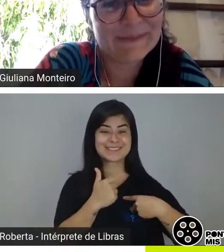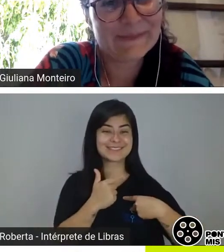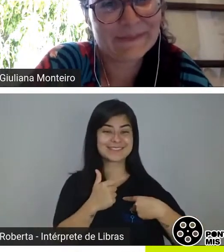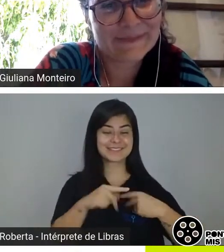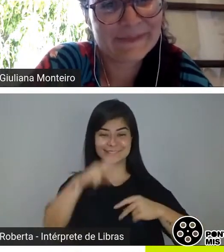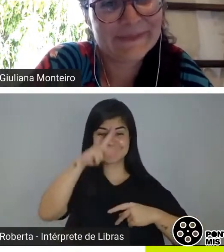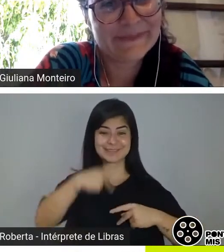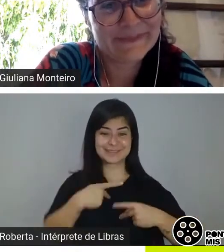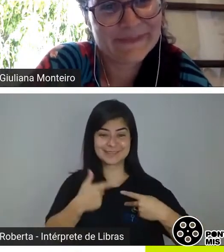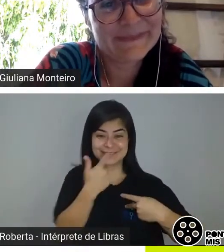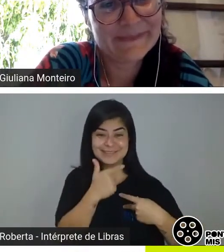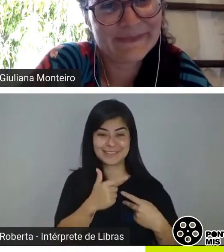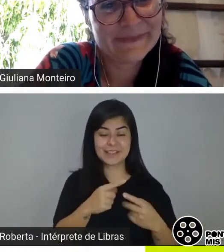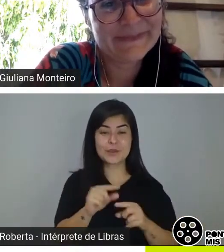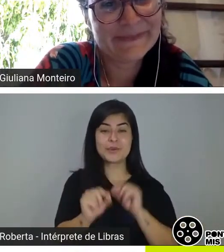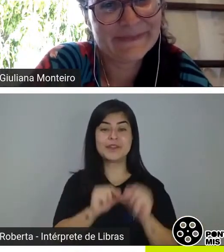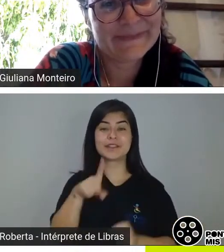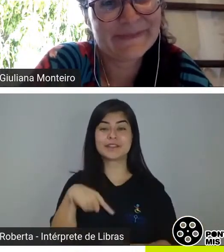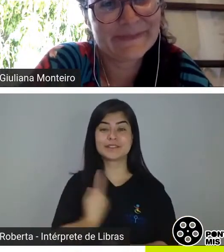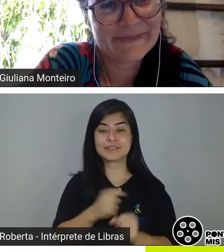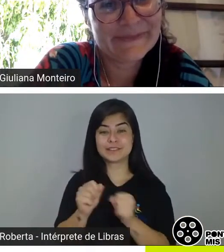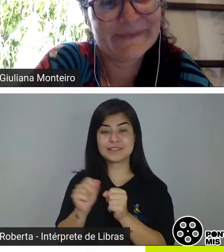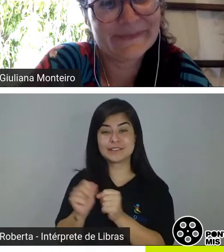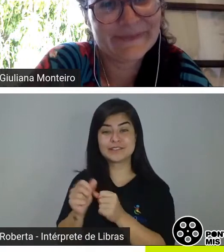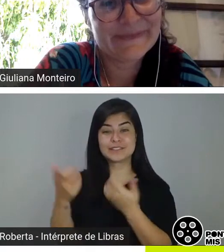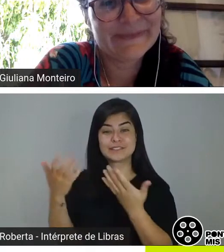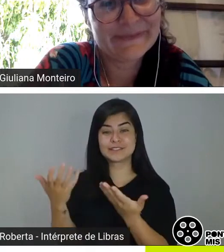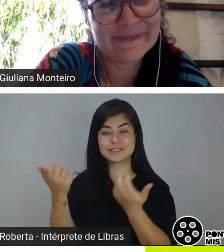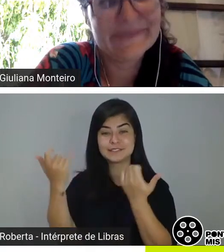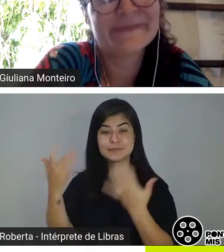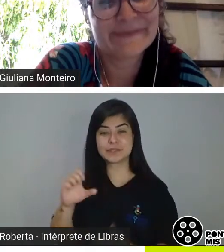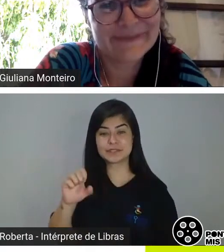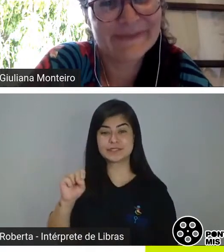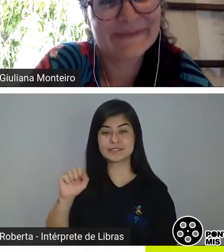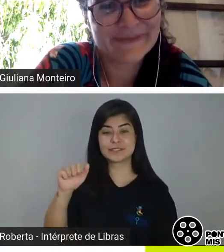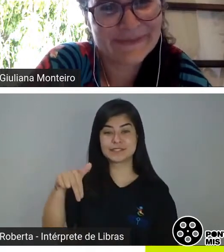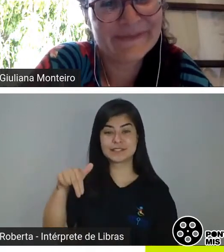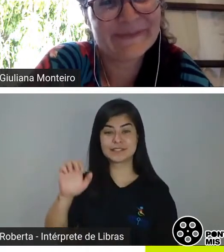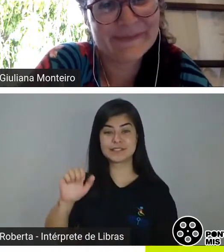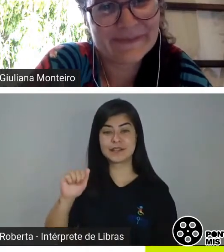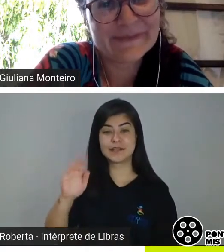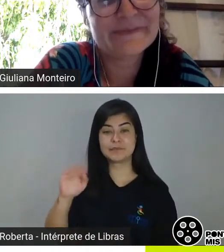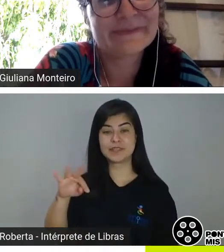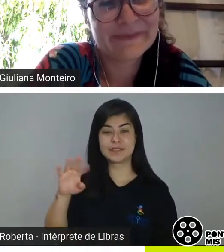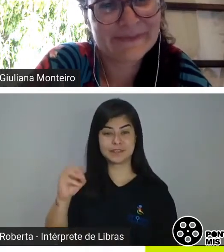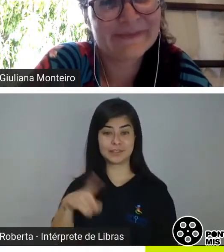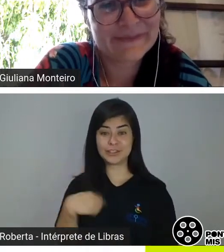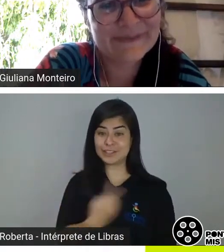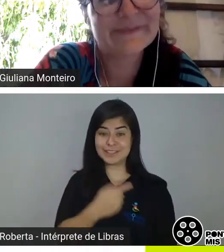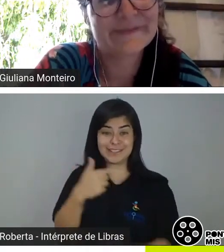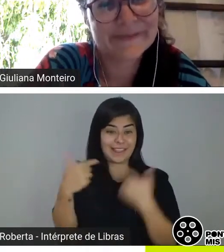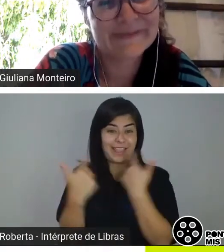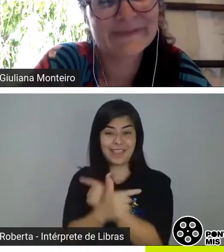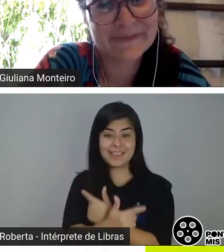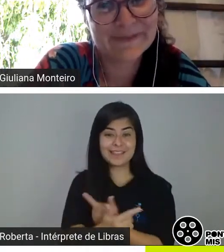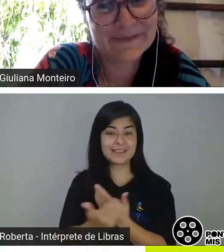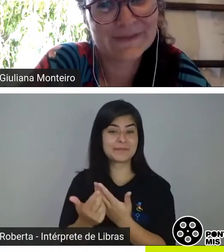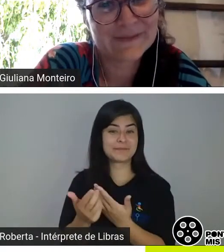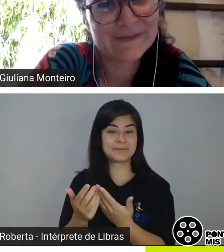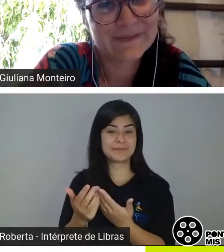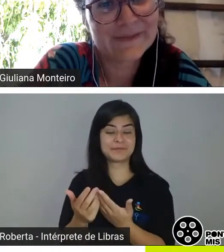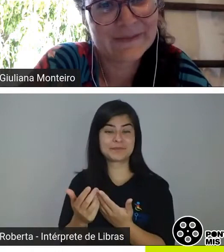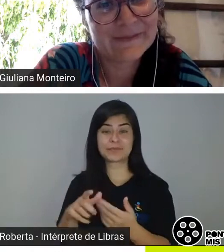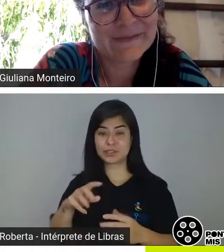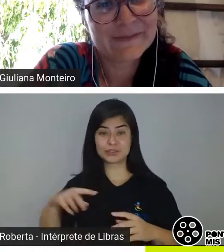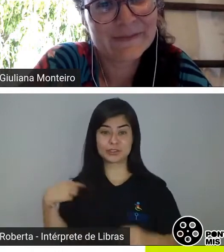mesmo. A gente está fazendo no saneamento básico? A gente está debochando, rindo da nossa atividade, que é fazer cinema. Né? Eu estou